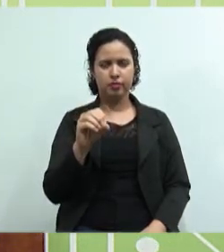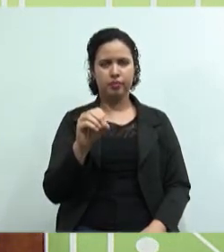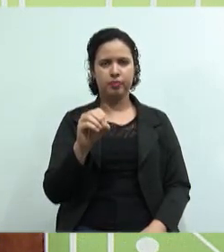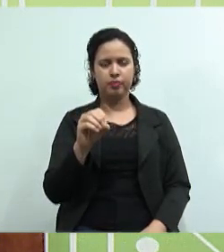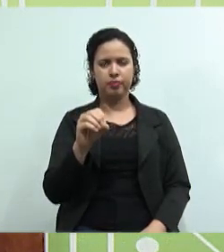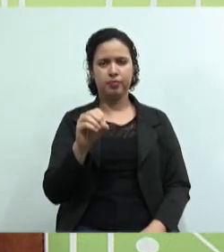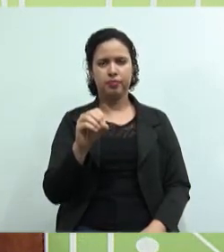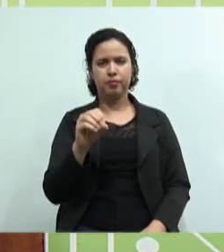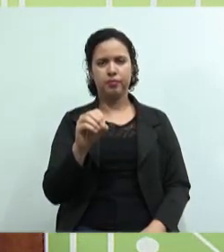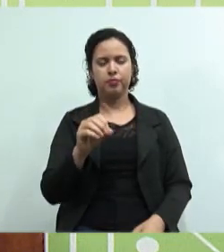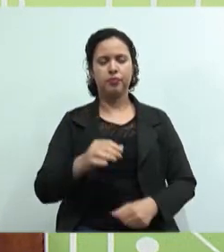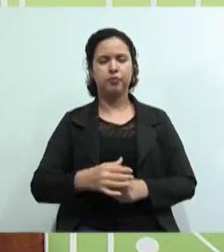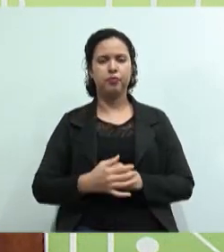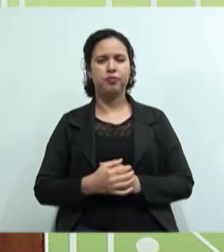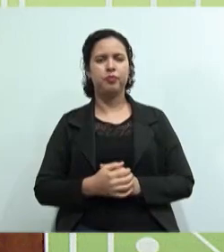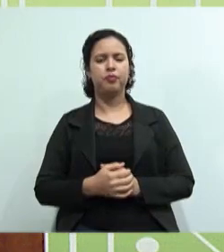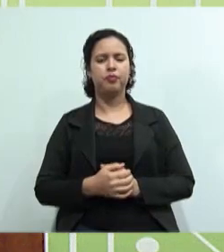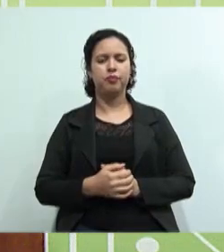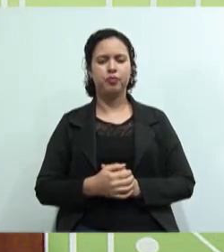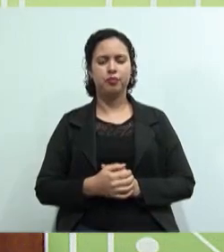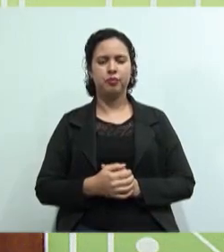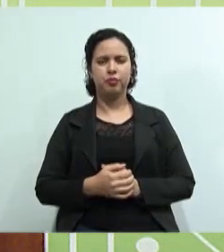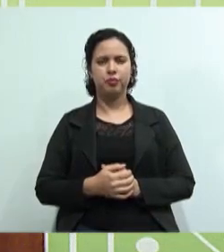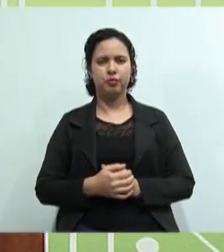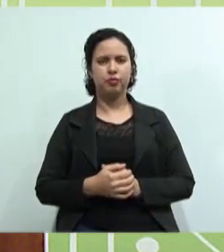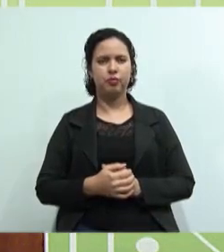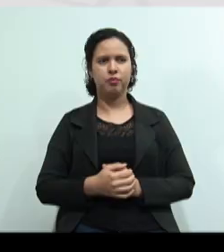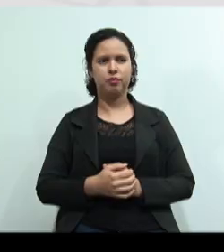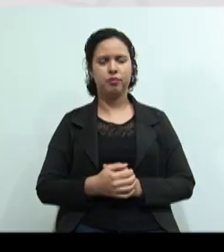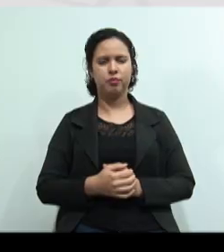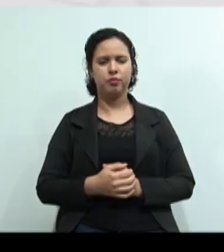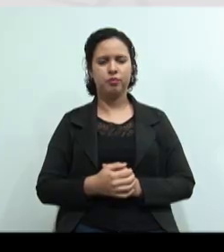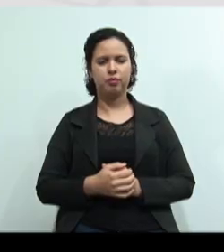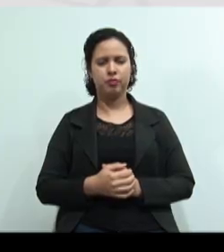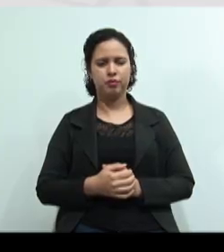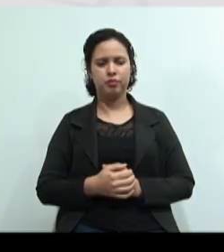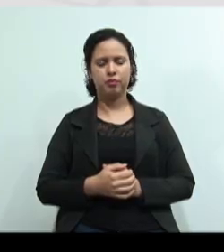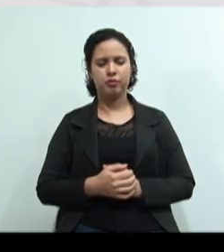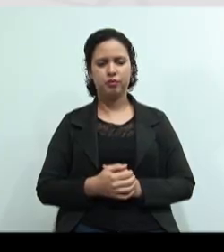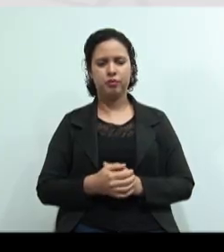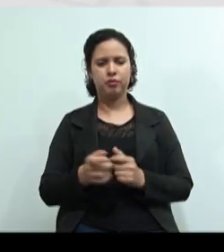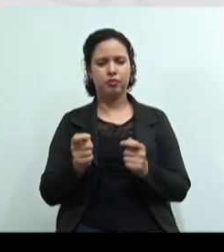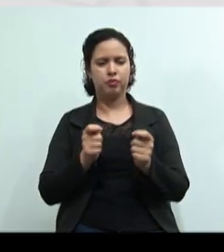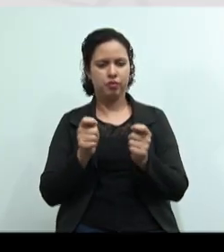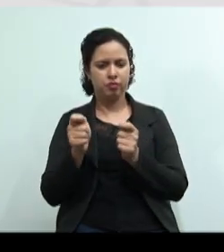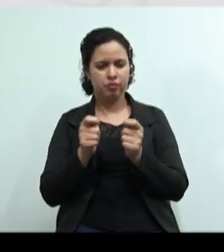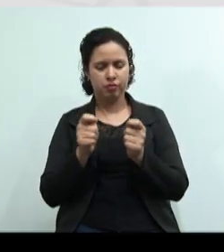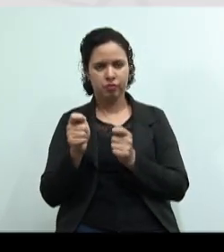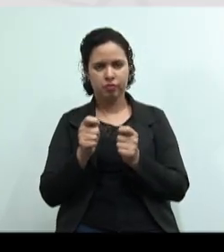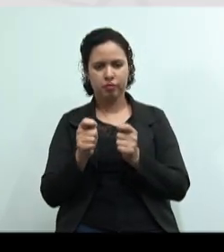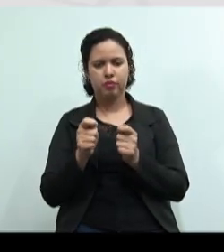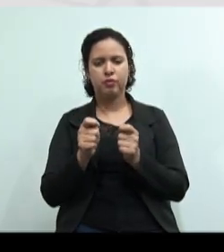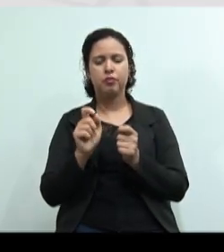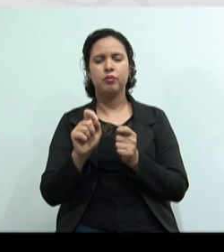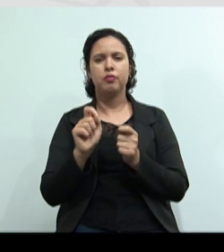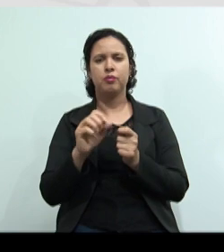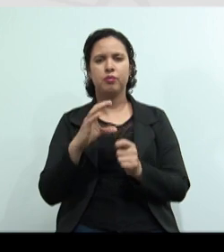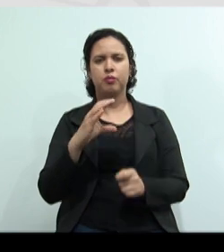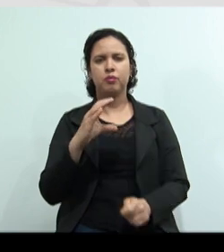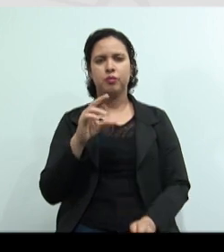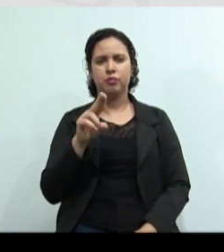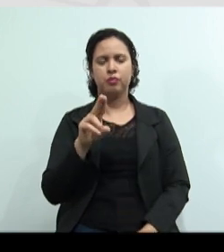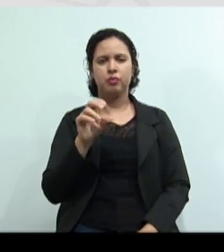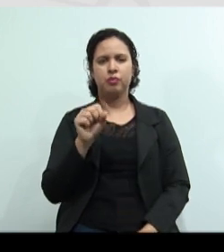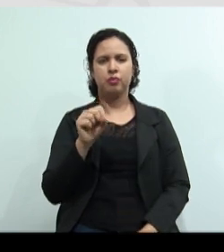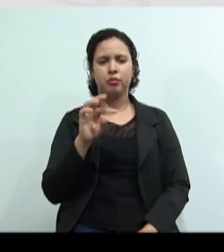ela, tá certo? Continuando nos slides. Lembrando, o controle eficiente de custos, gerando